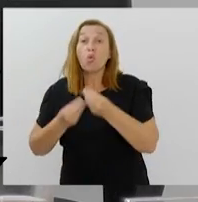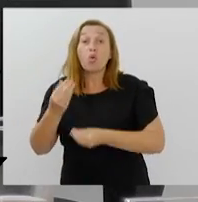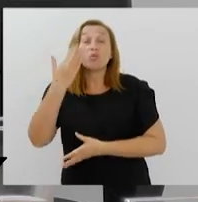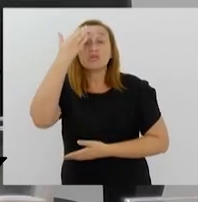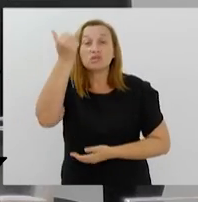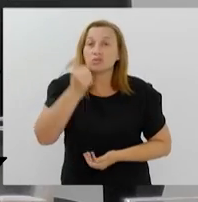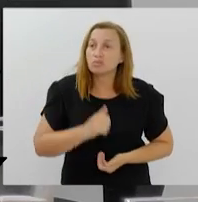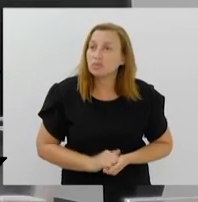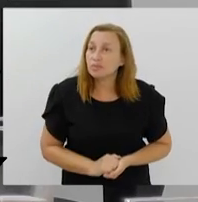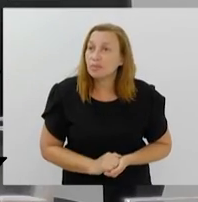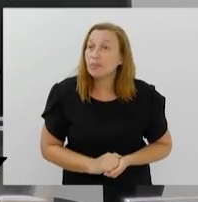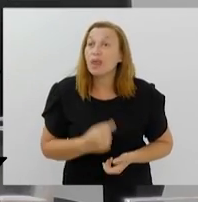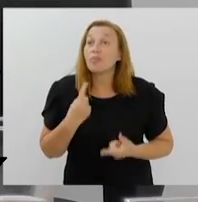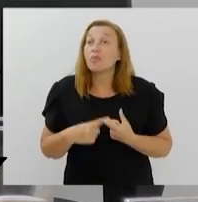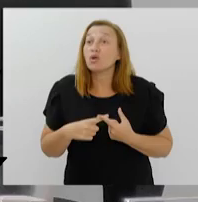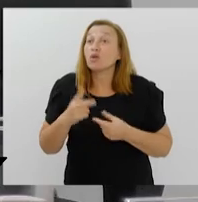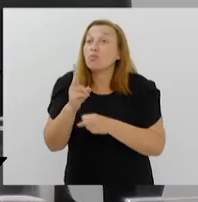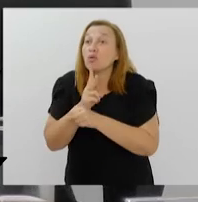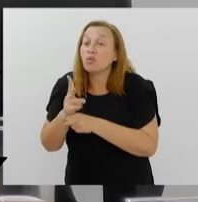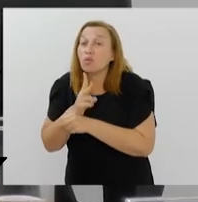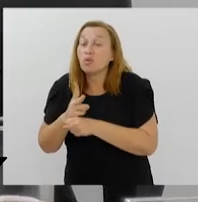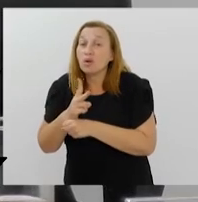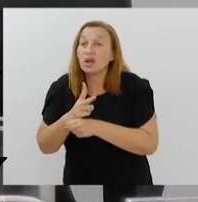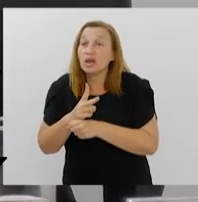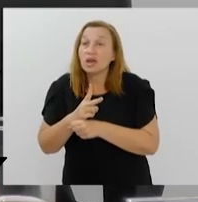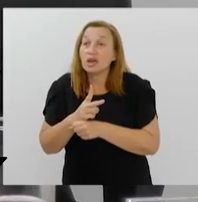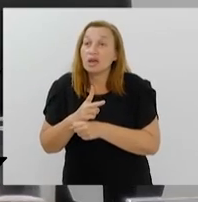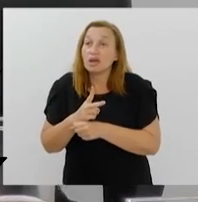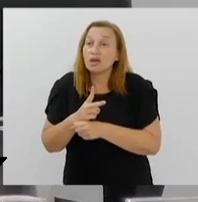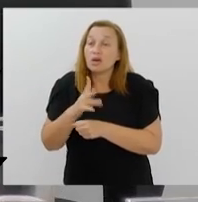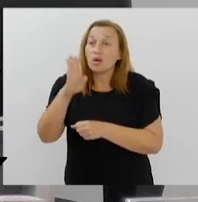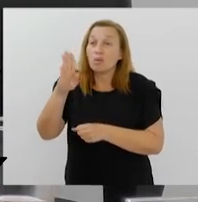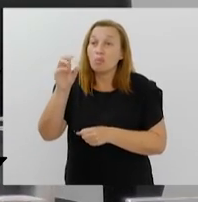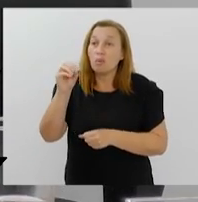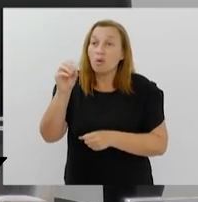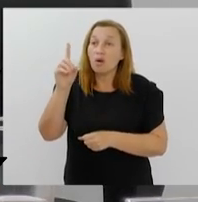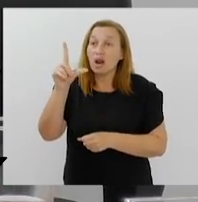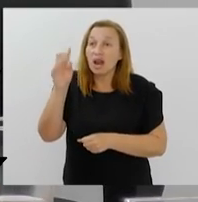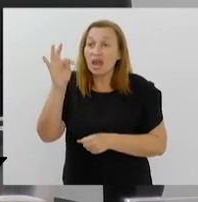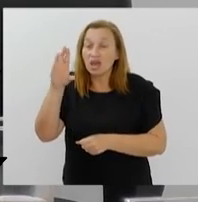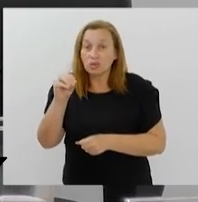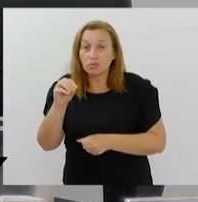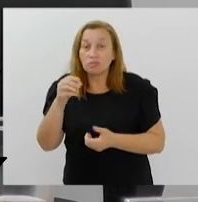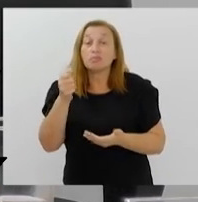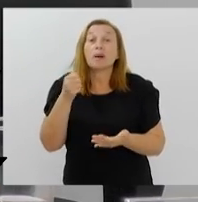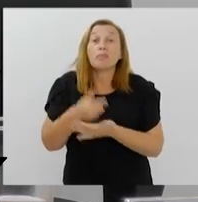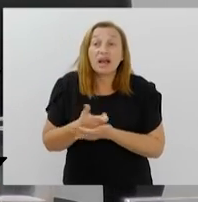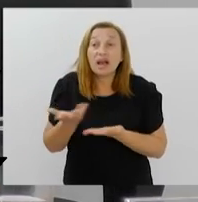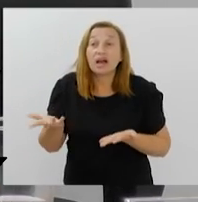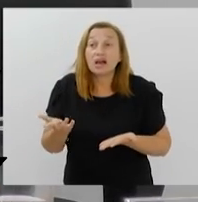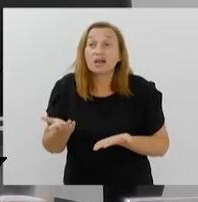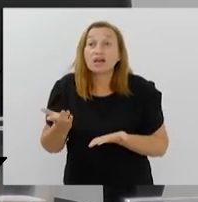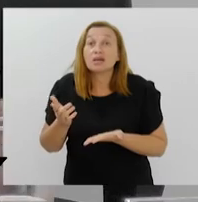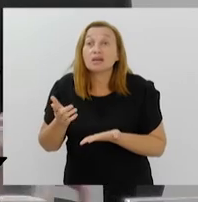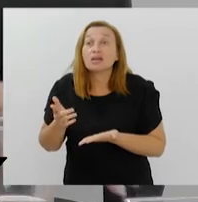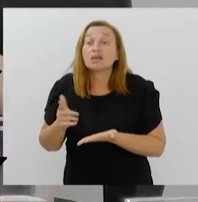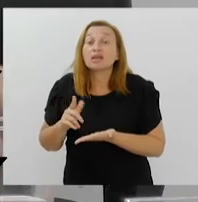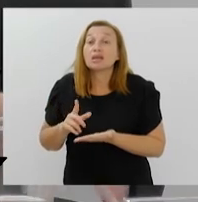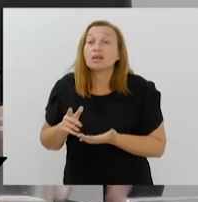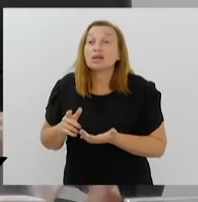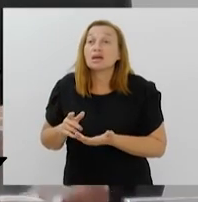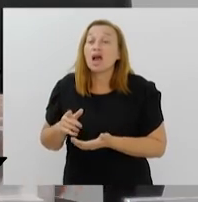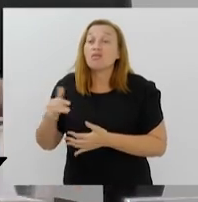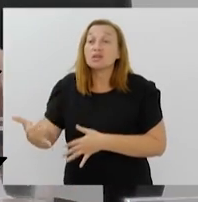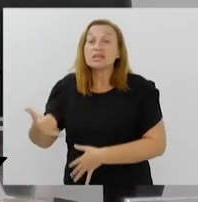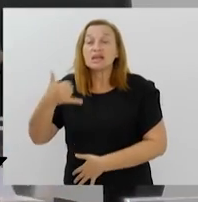porque eu procurei o boleto para pagar e cadê o boleto aí você liga lá